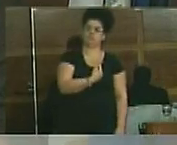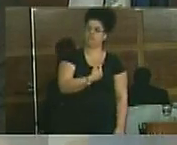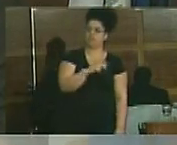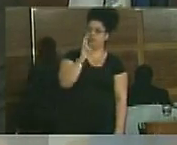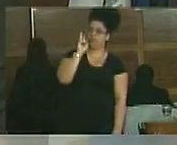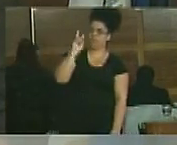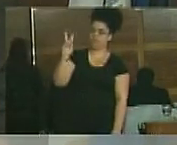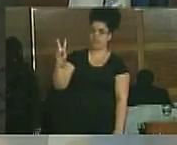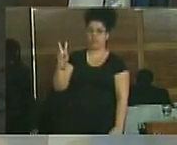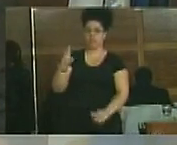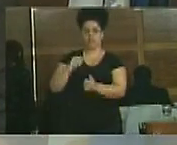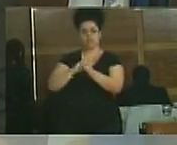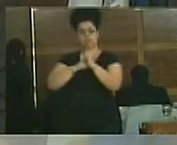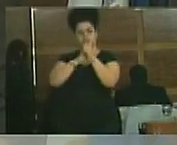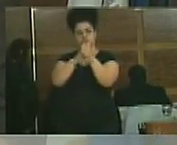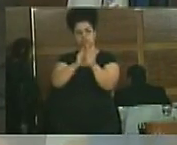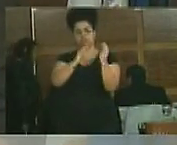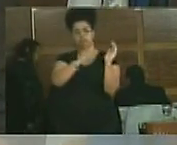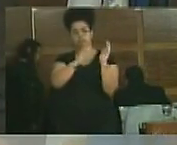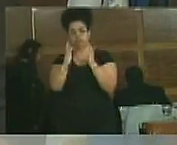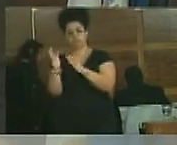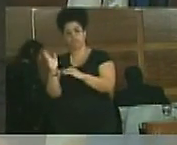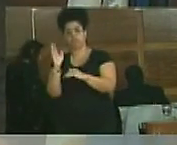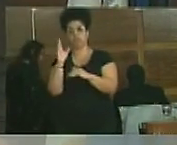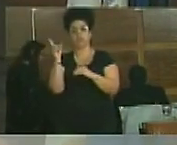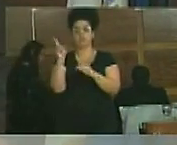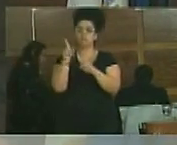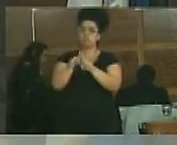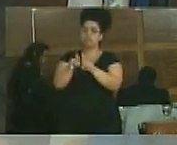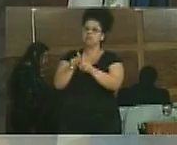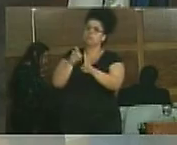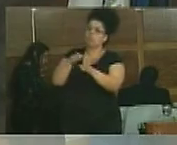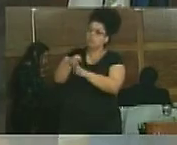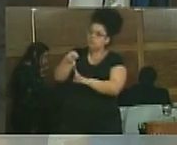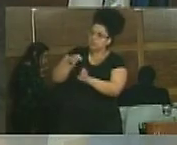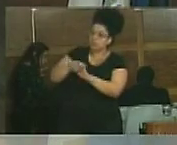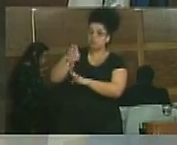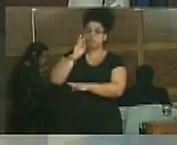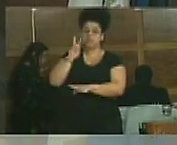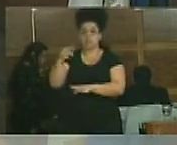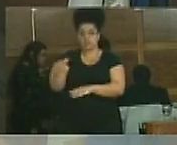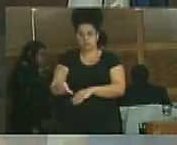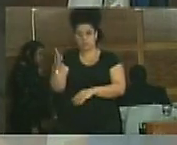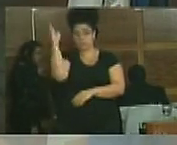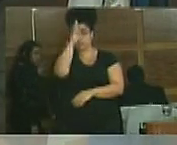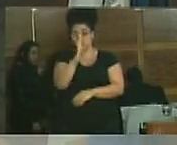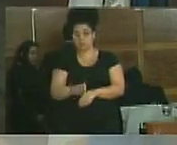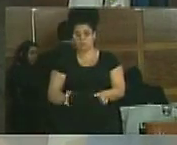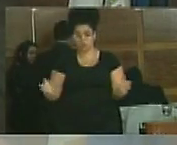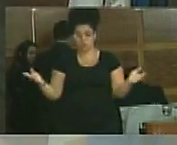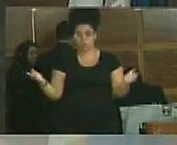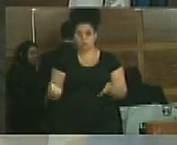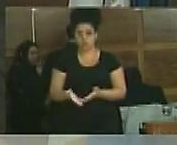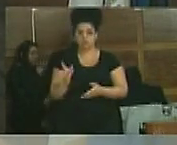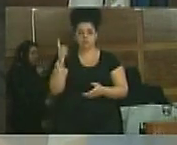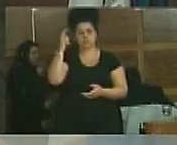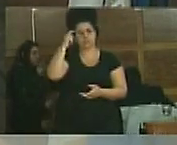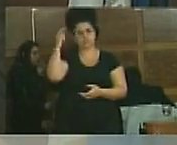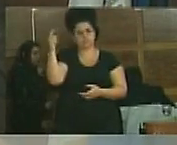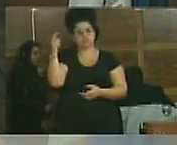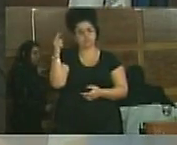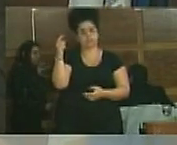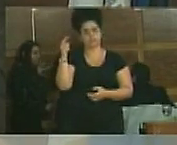aí acompanhando e, muitas das vezes, aconselhando. Né? E hoje, aqui no Brasil, essa ideia